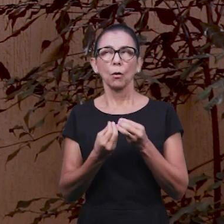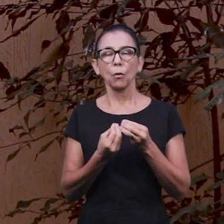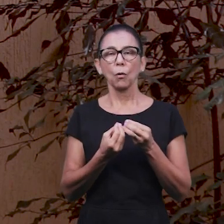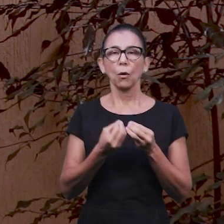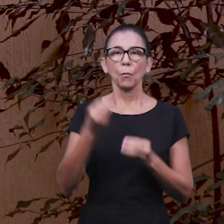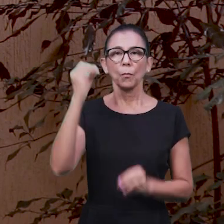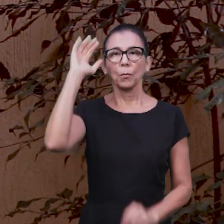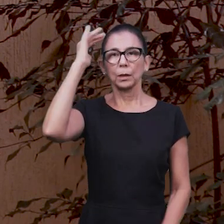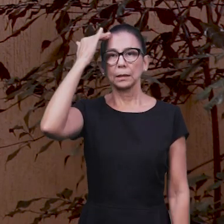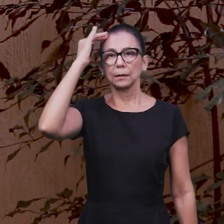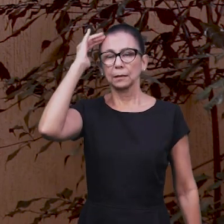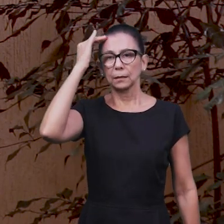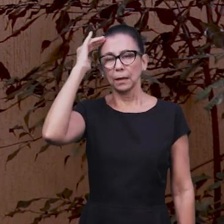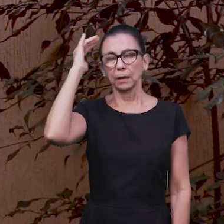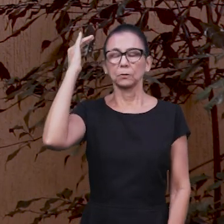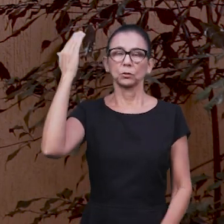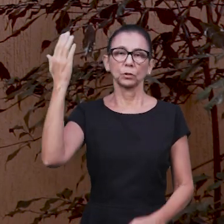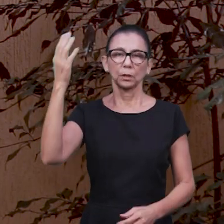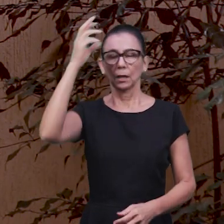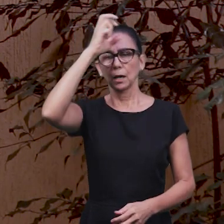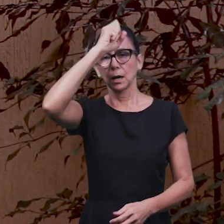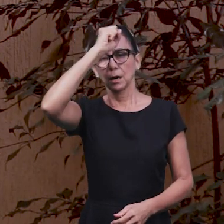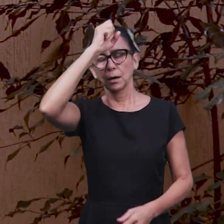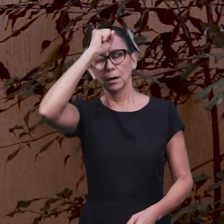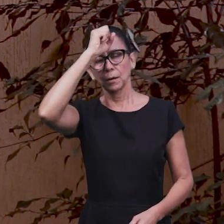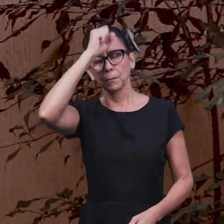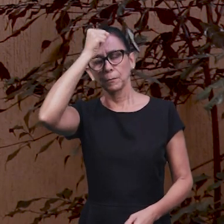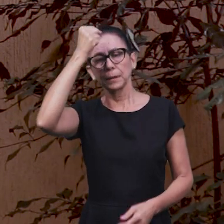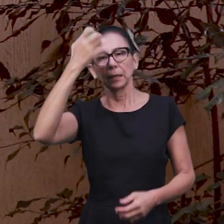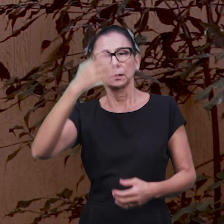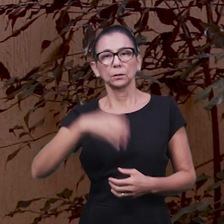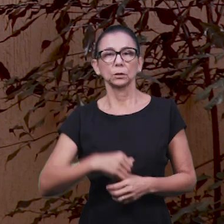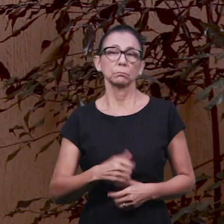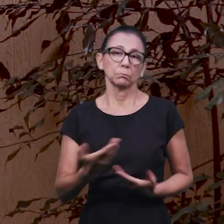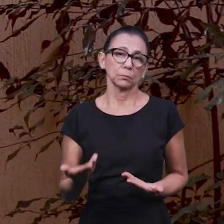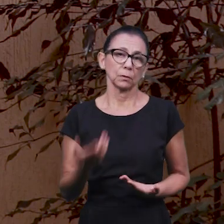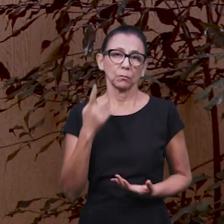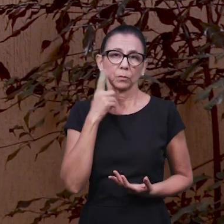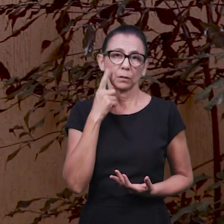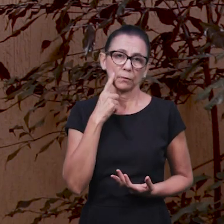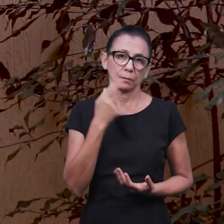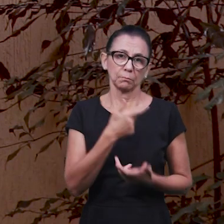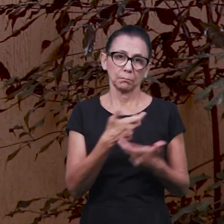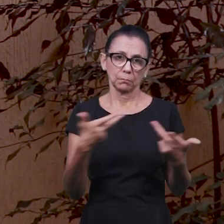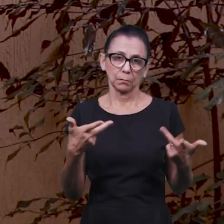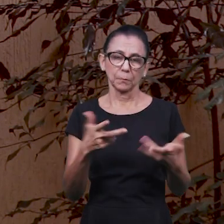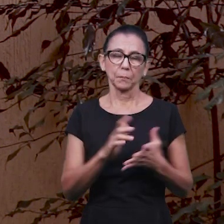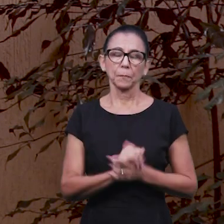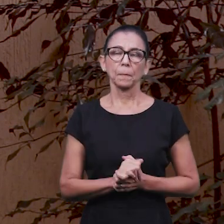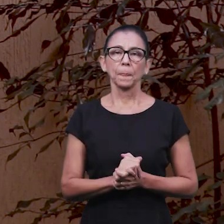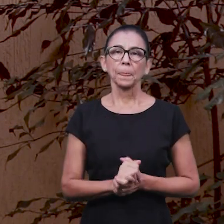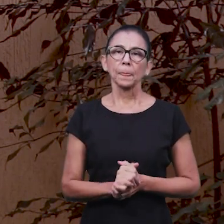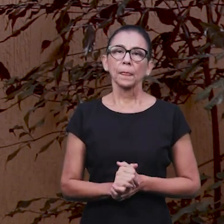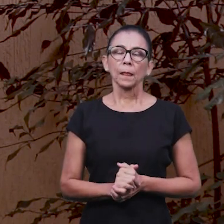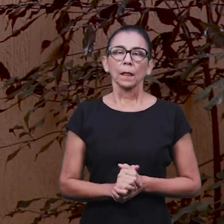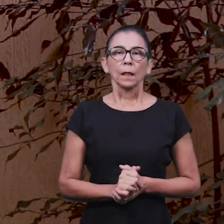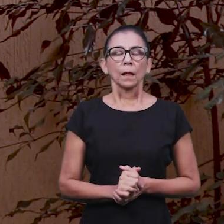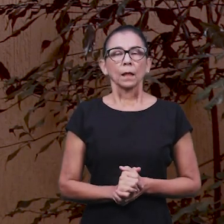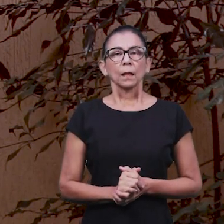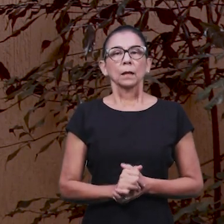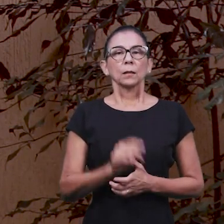criança? Naquilo que nós já falamos, de acordo com o potencial, o comportamento e o tempo de atenção. Então, é assim que vocês